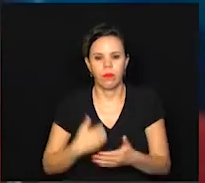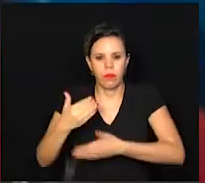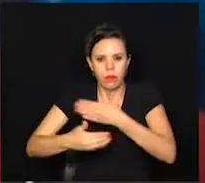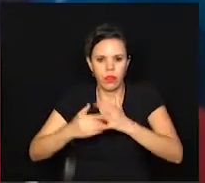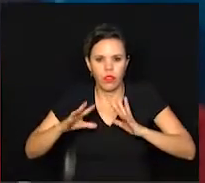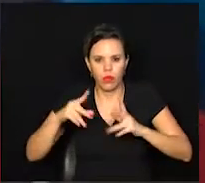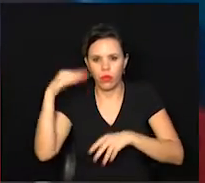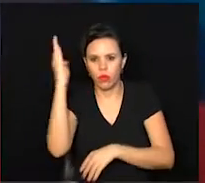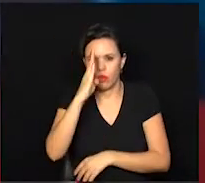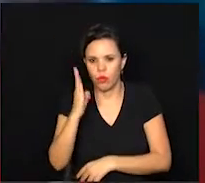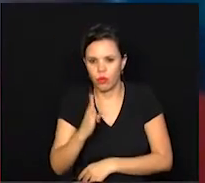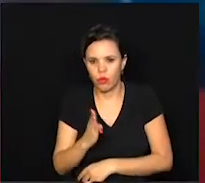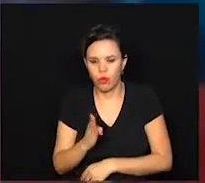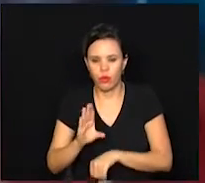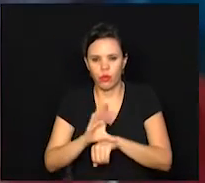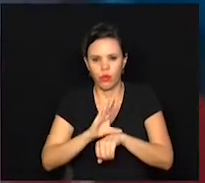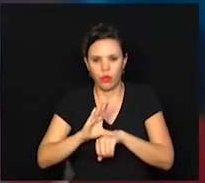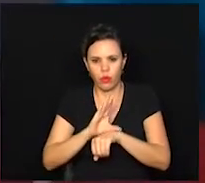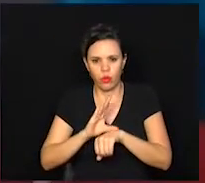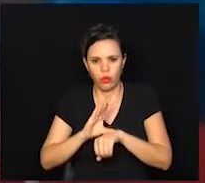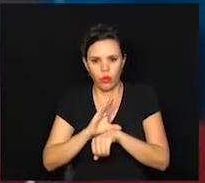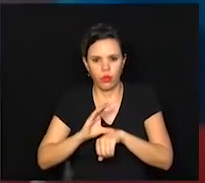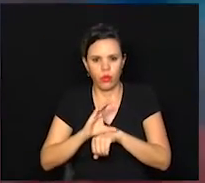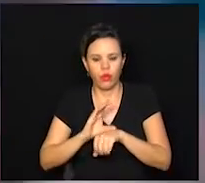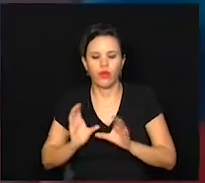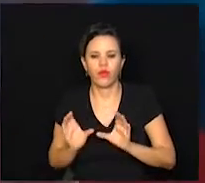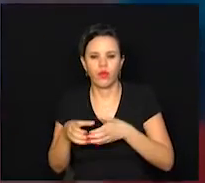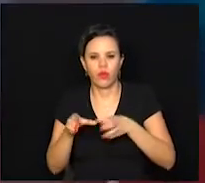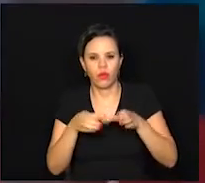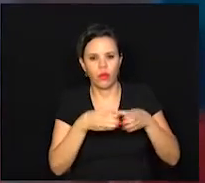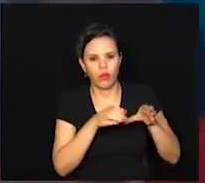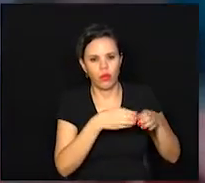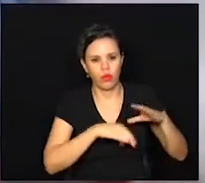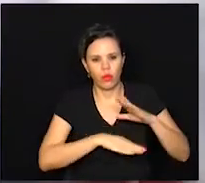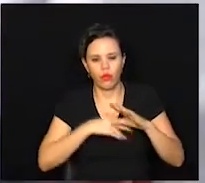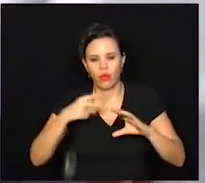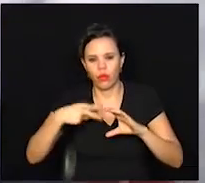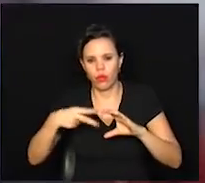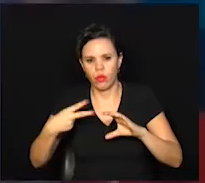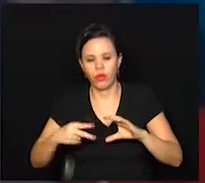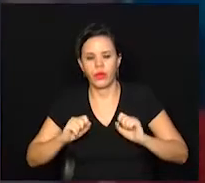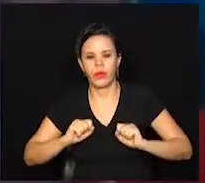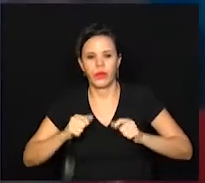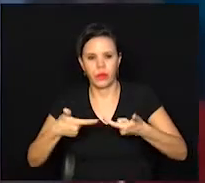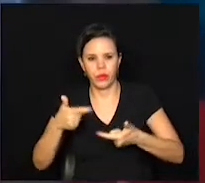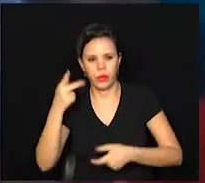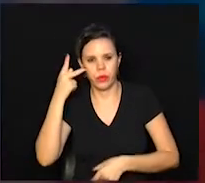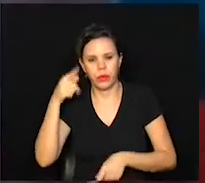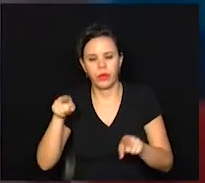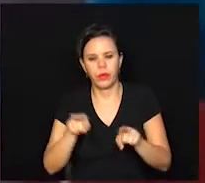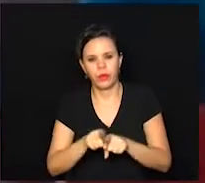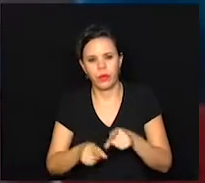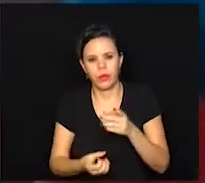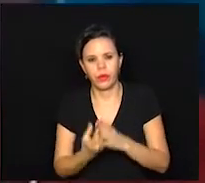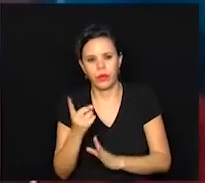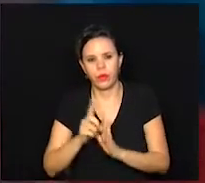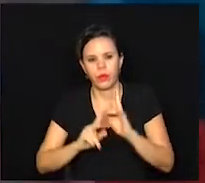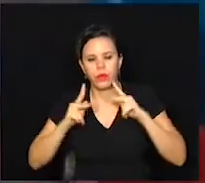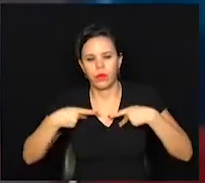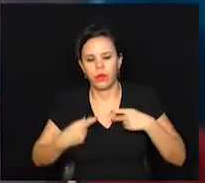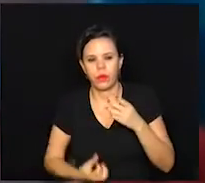todo o Brasil de constituição de comissões. Aqui na Assembleia Legislativa do Estado de São Paulo, a Comissão de Direitos Humanos